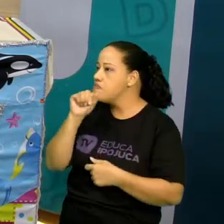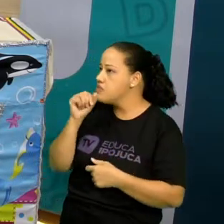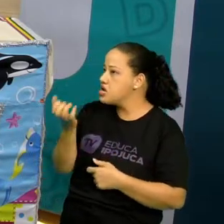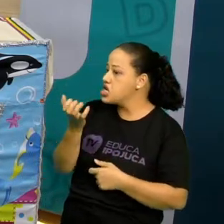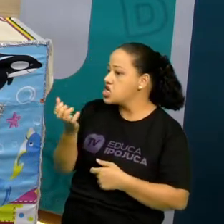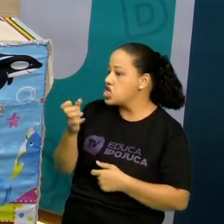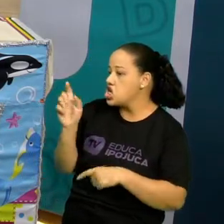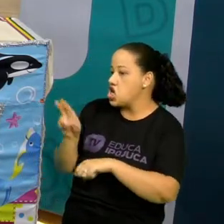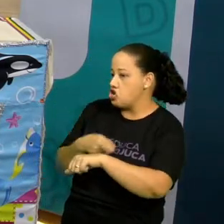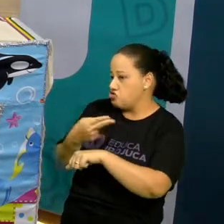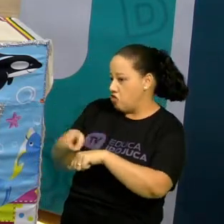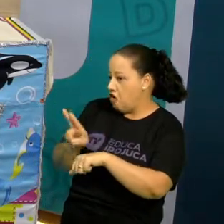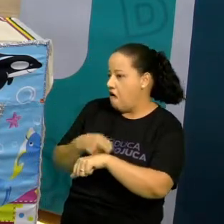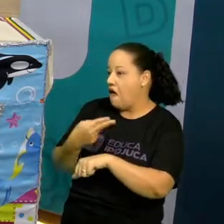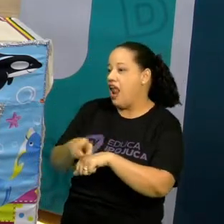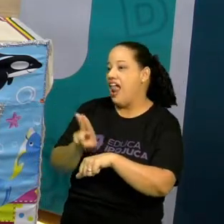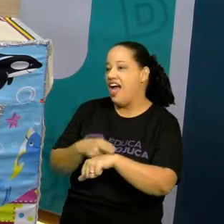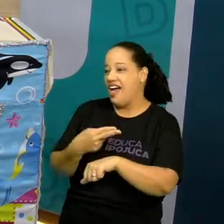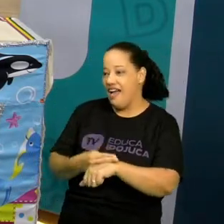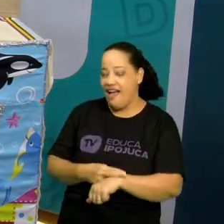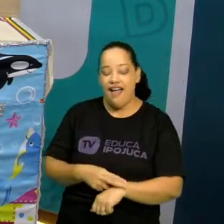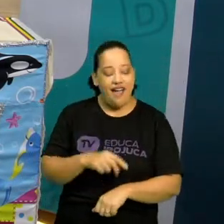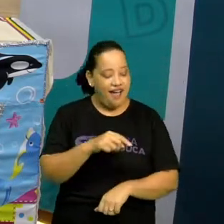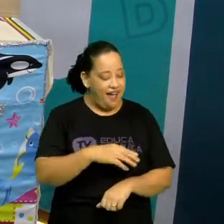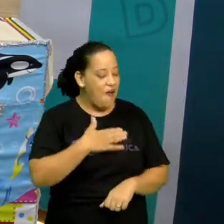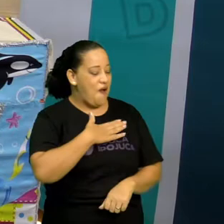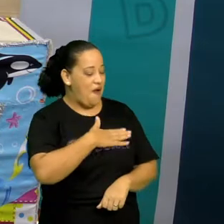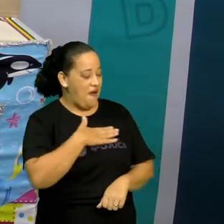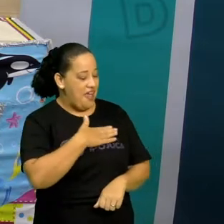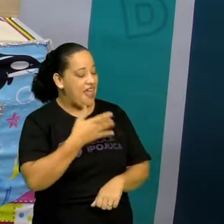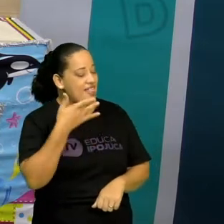Ai que desejo aí é muito gostoso